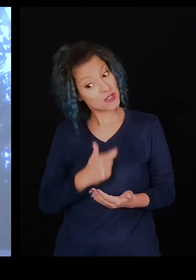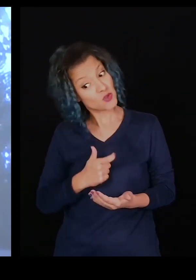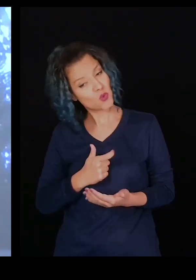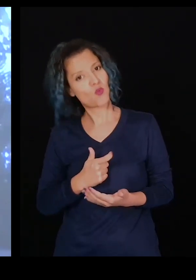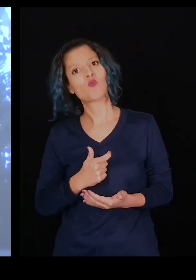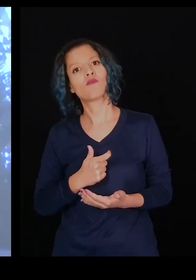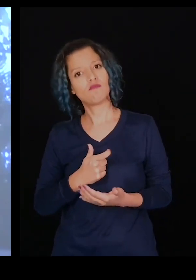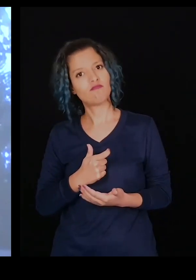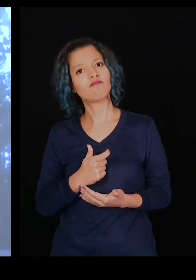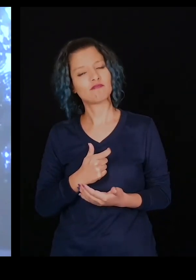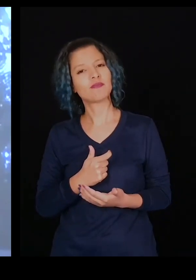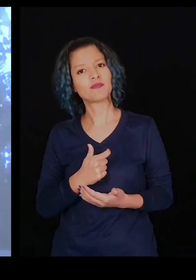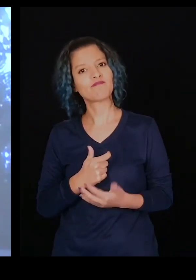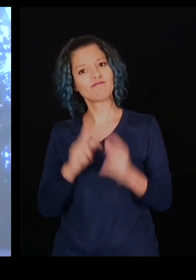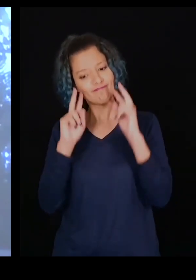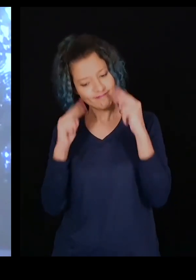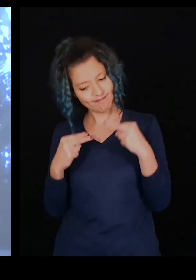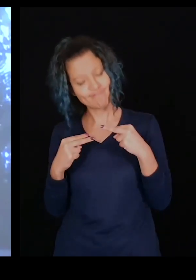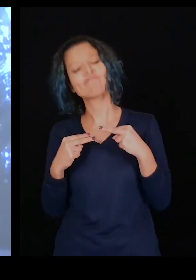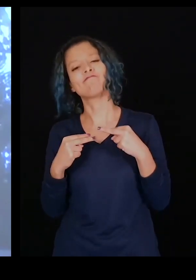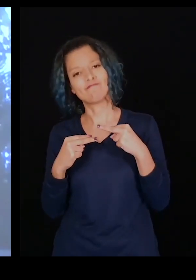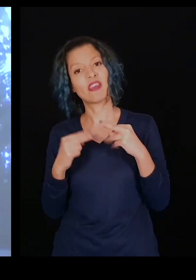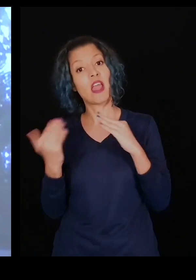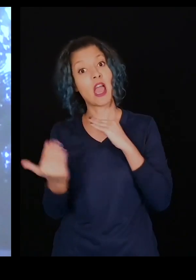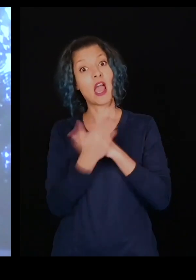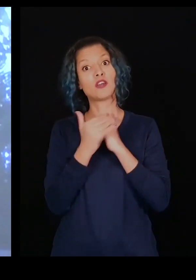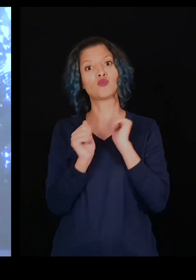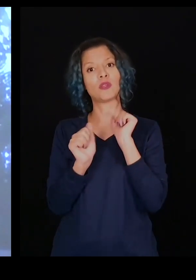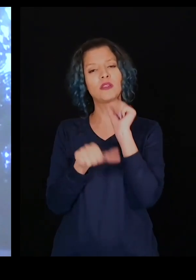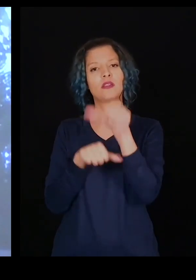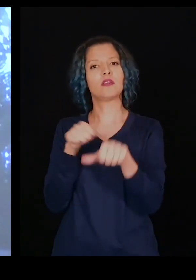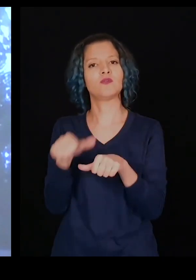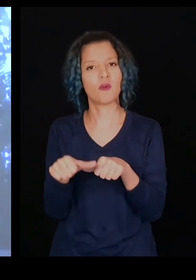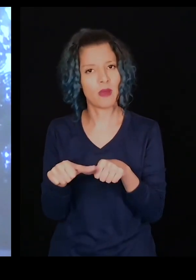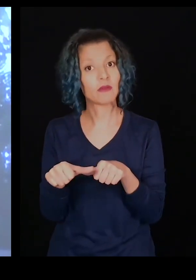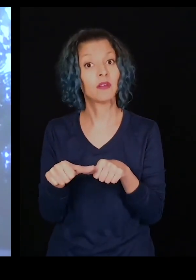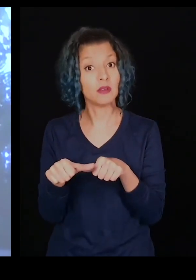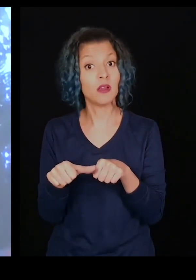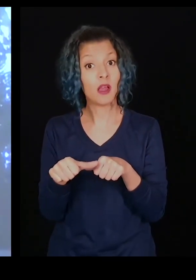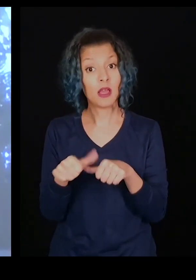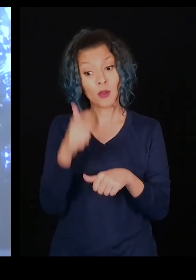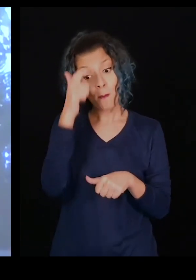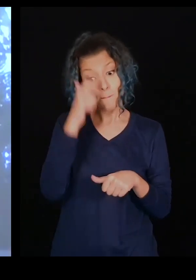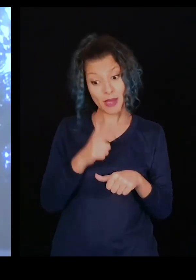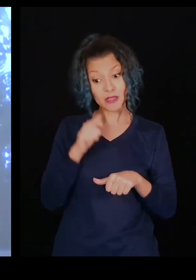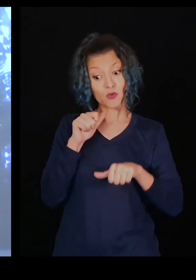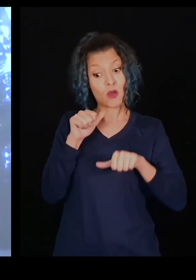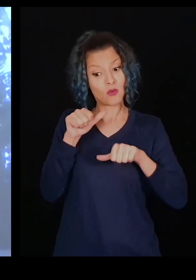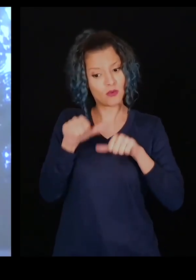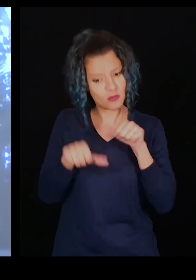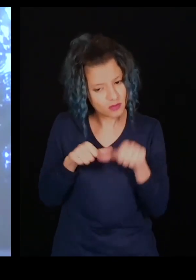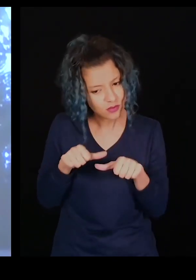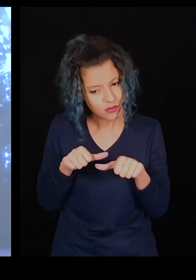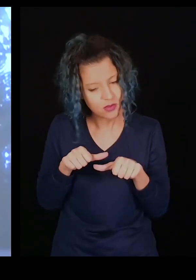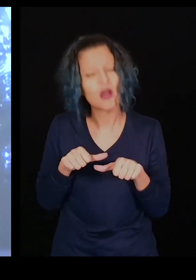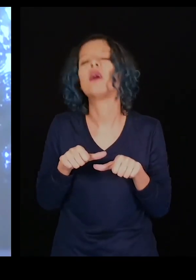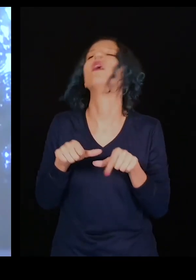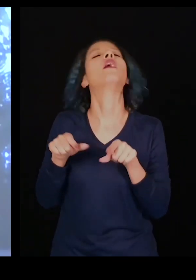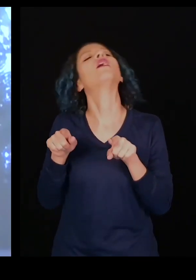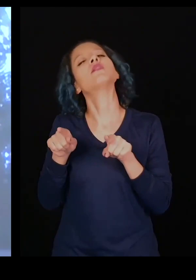ela é transformadora. E se ela me transforma na dimensão pessoal, ela tem que me transformar na dimensão